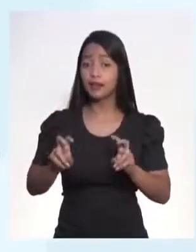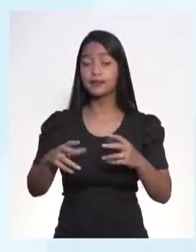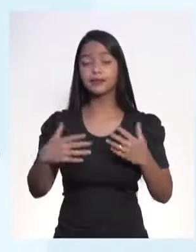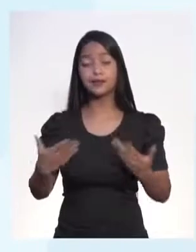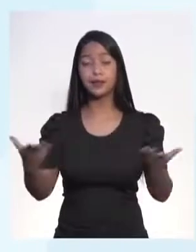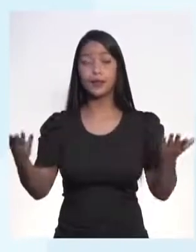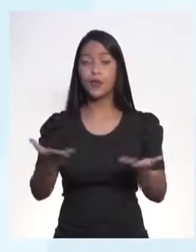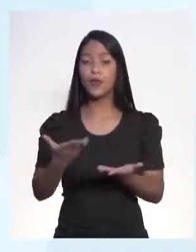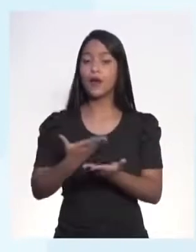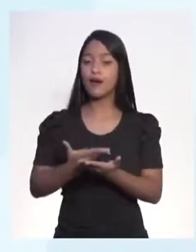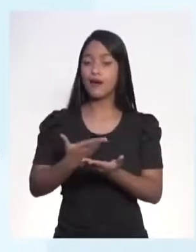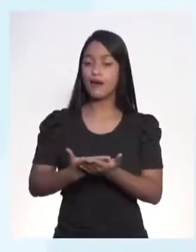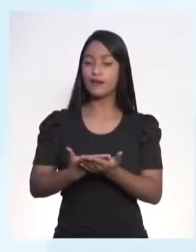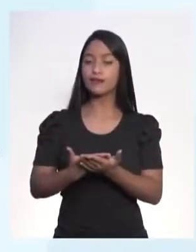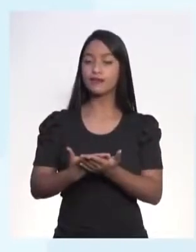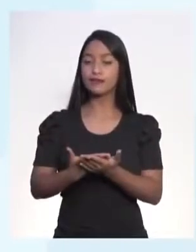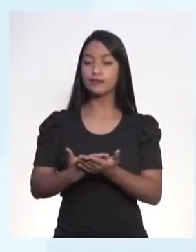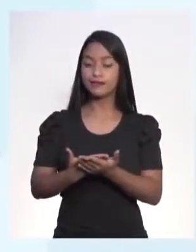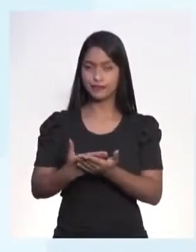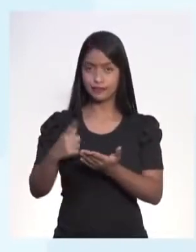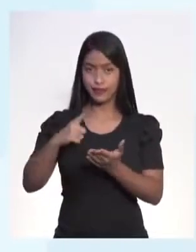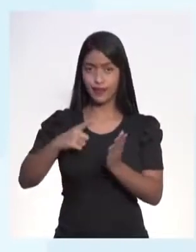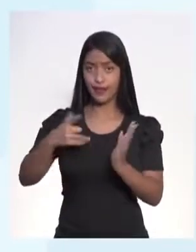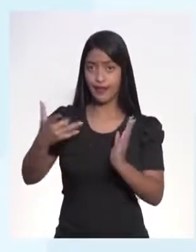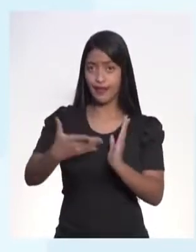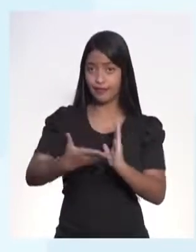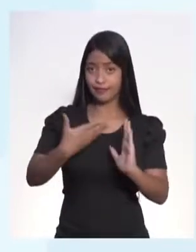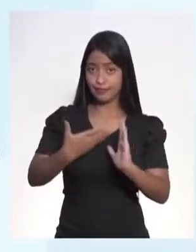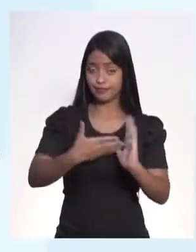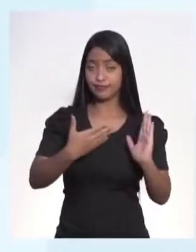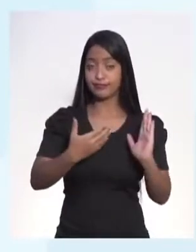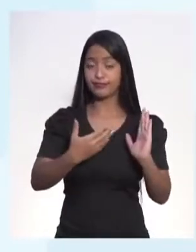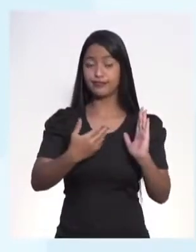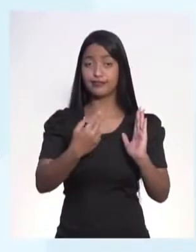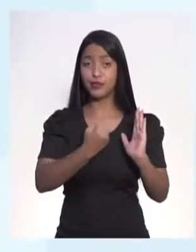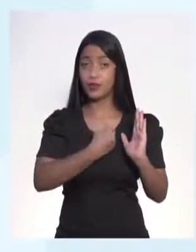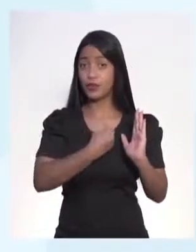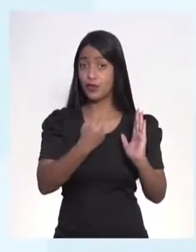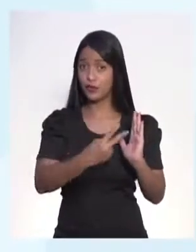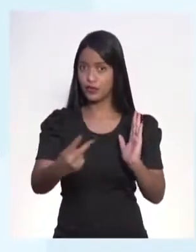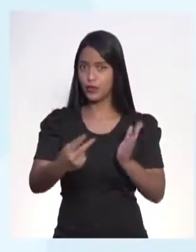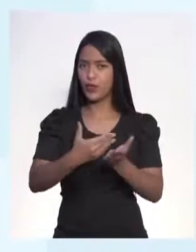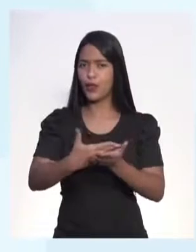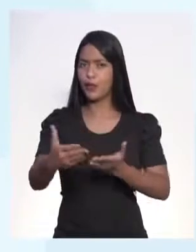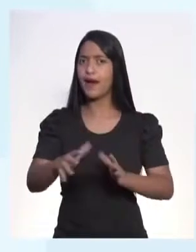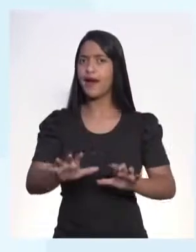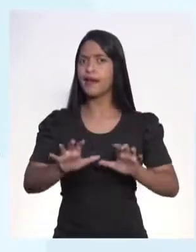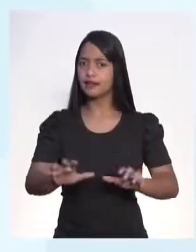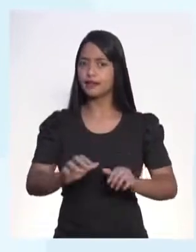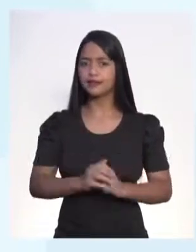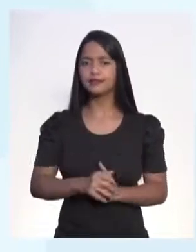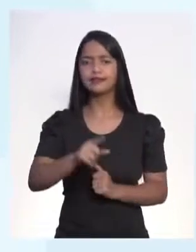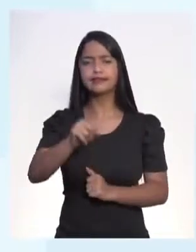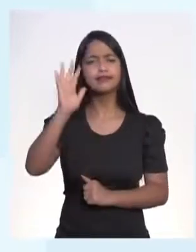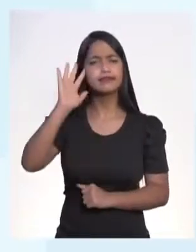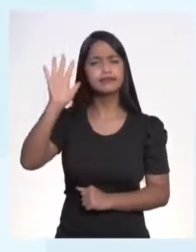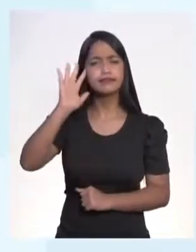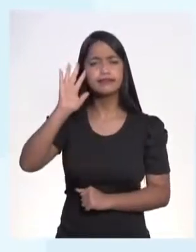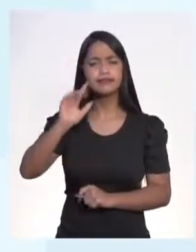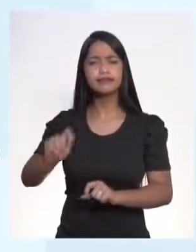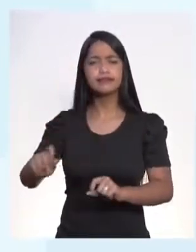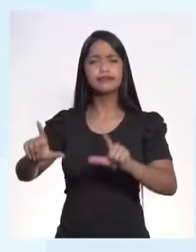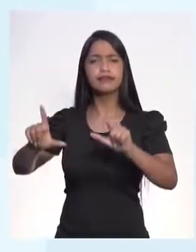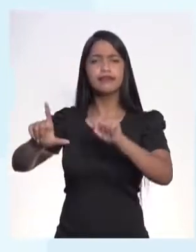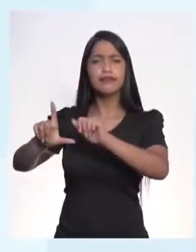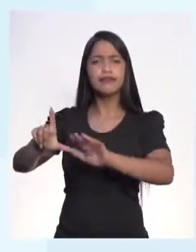papo nessa aula 7 que está lá no material que tá lá na página 22 começa assim pensa por uns minutos o que essa